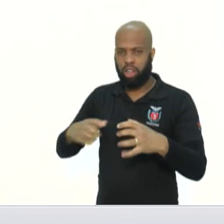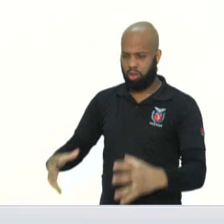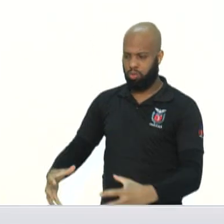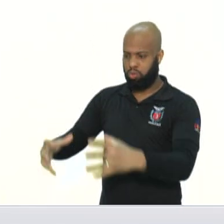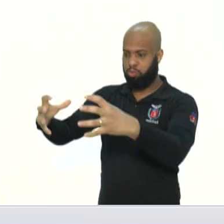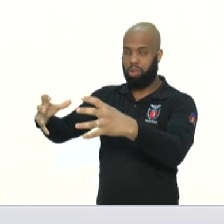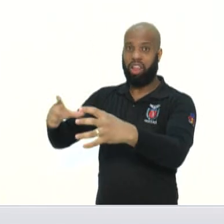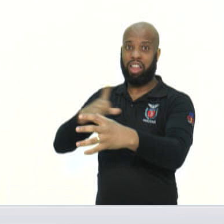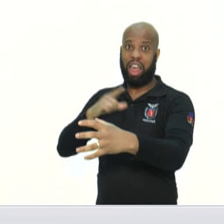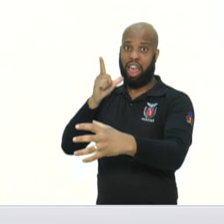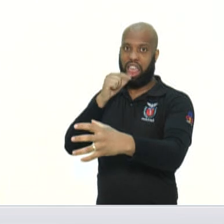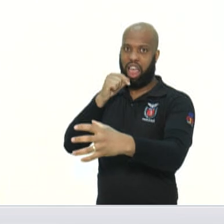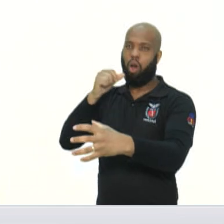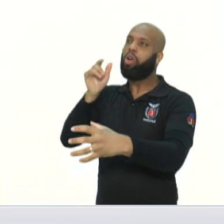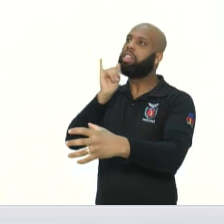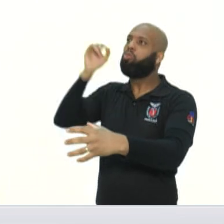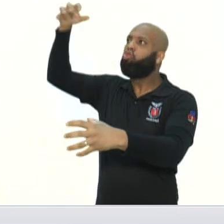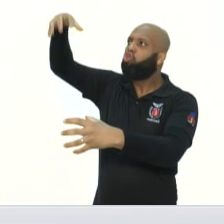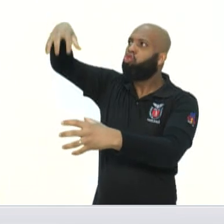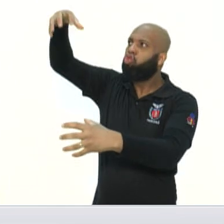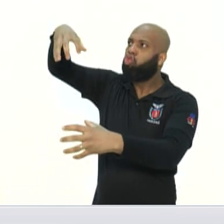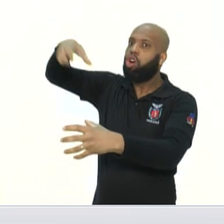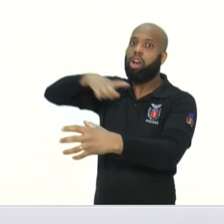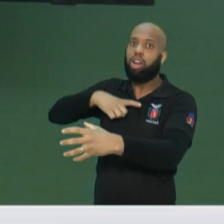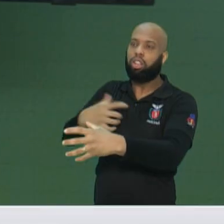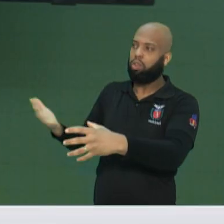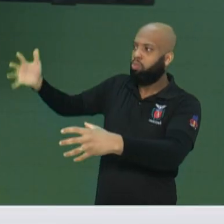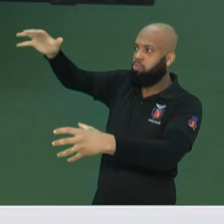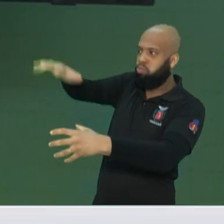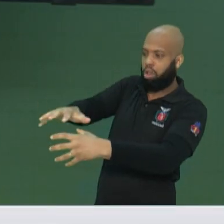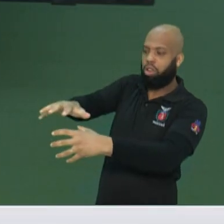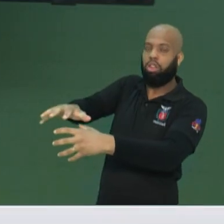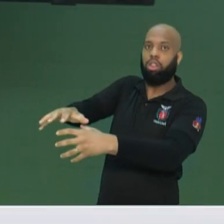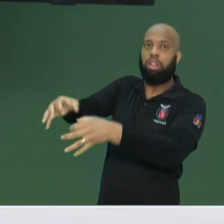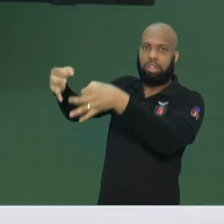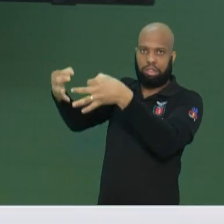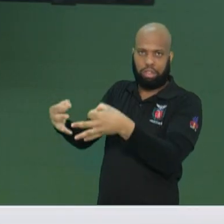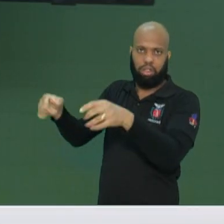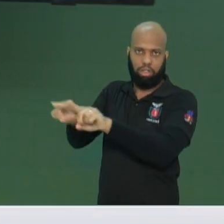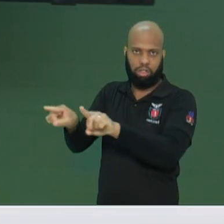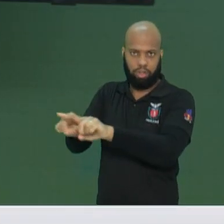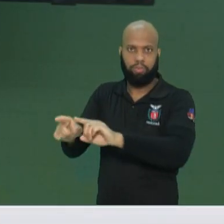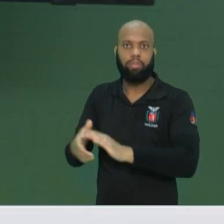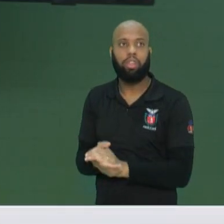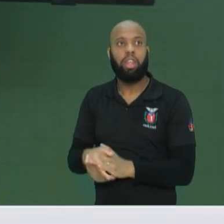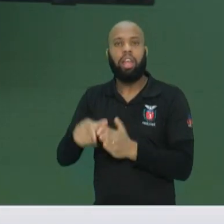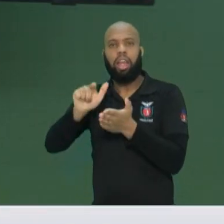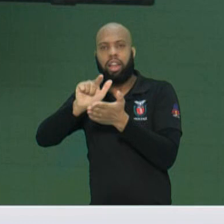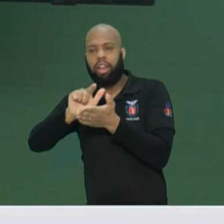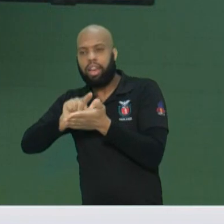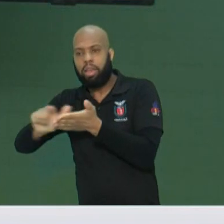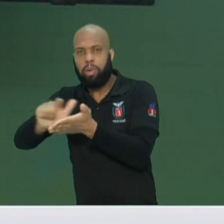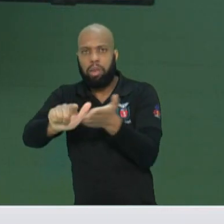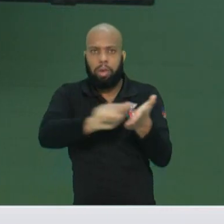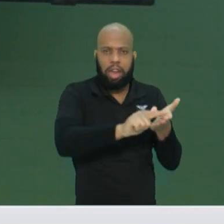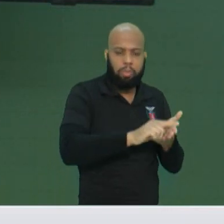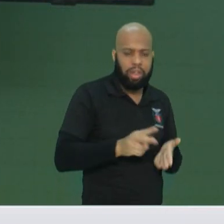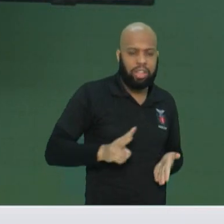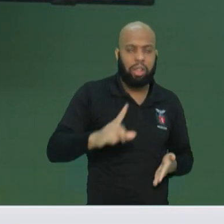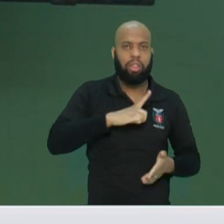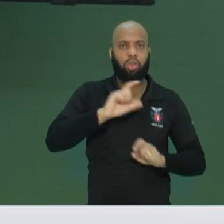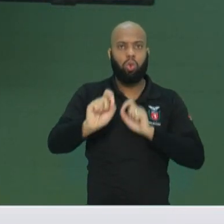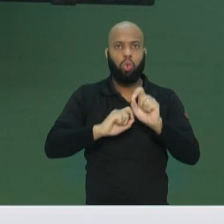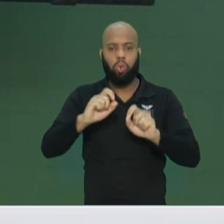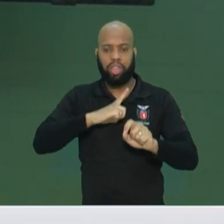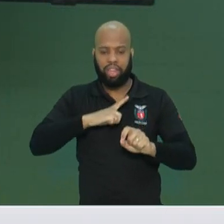Se você guarda a água da chuva, naqueles tonéis grandes, tem que estar bem fechadinho. Lave semanalmente com escova e sabão